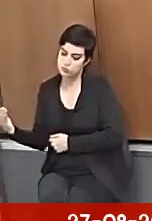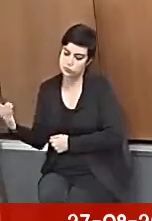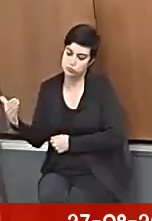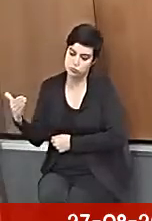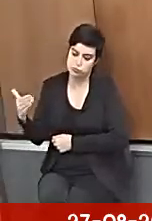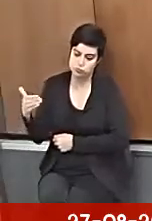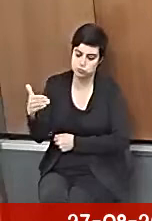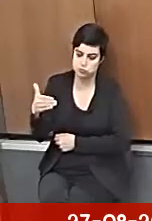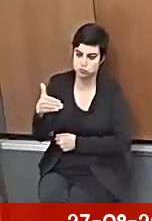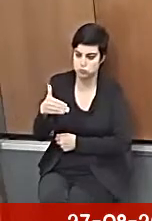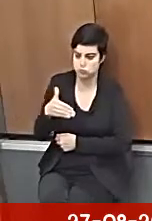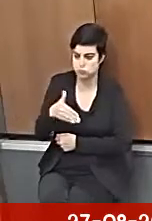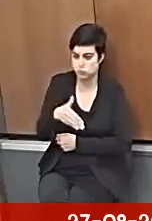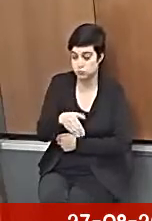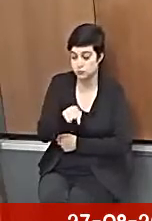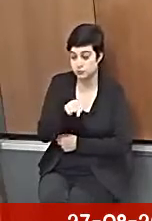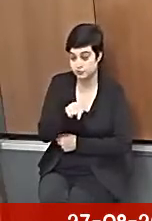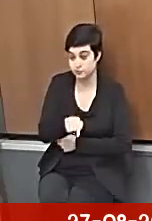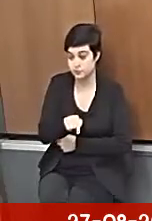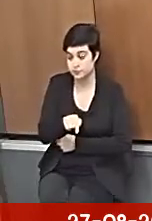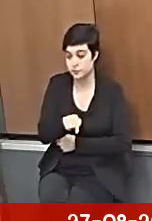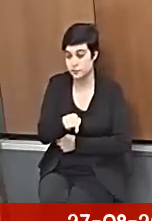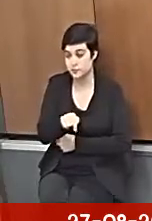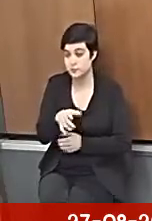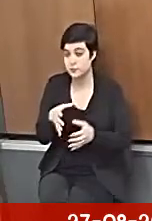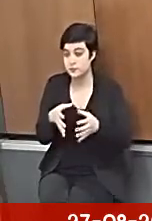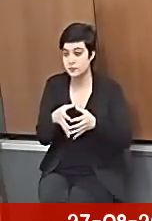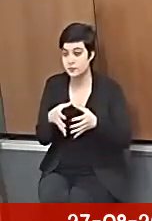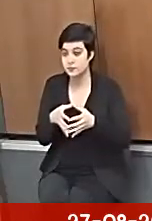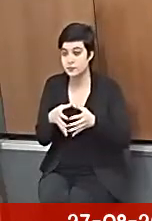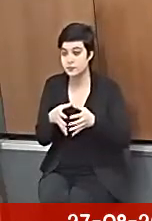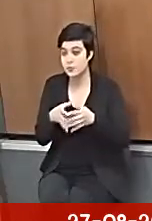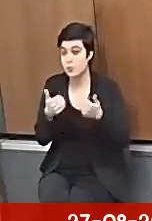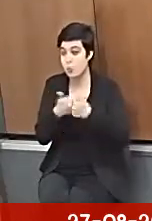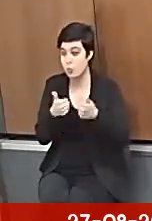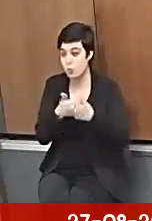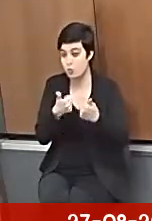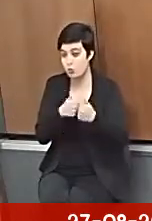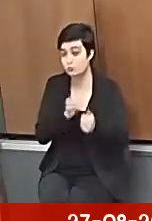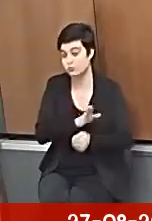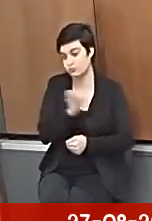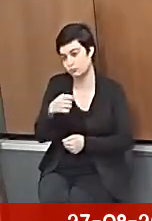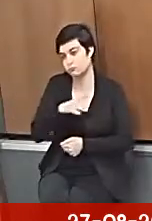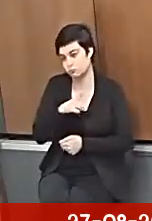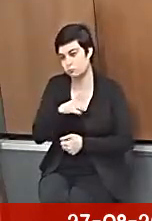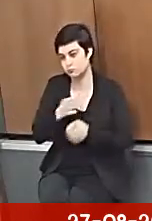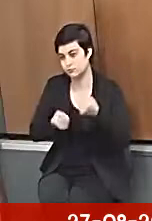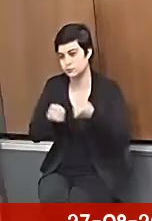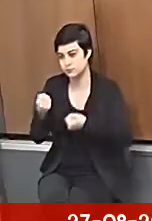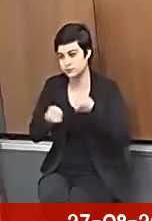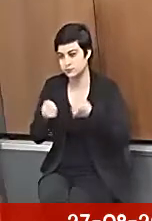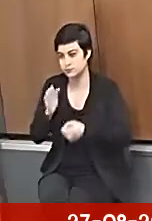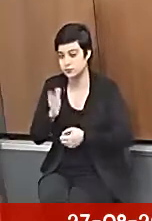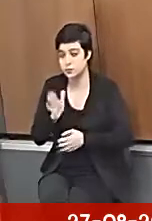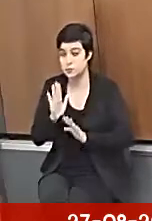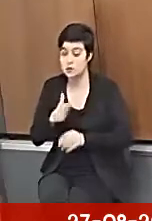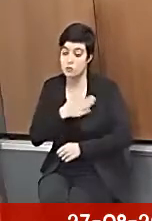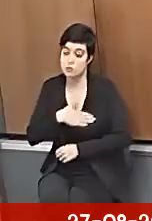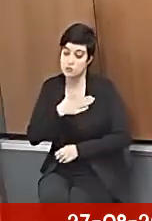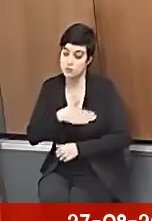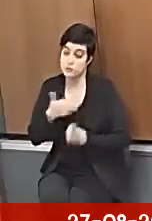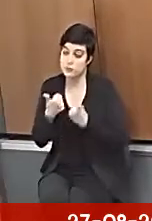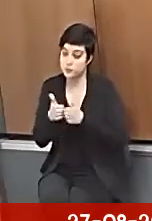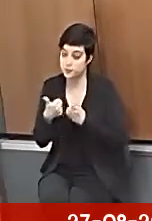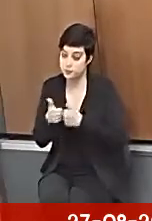da máfia azul e íamos de de ônibus eu tenho carro a gente tinha carro a gente gostava de ônibus